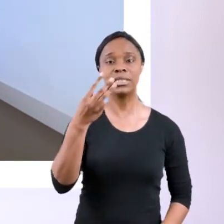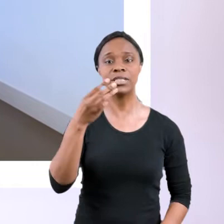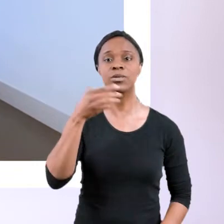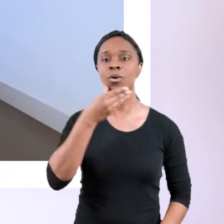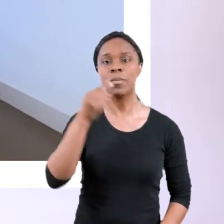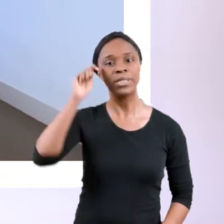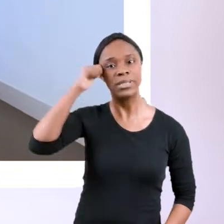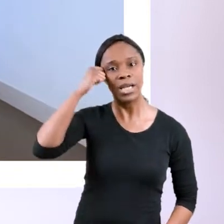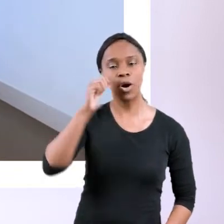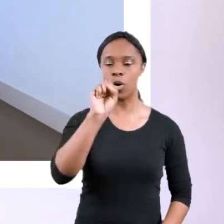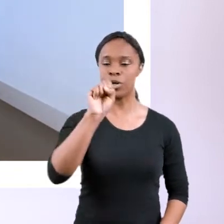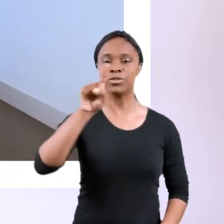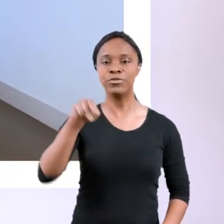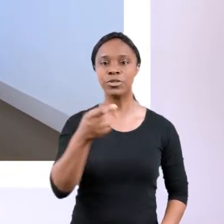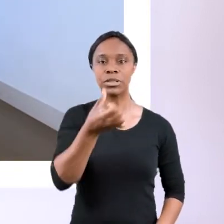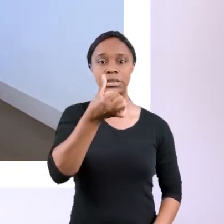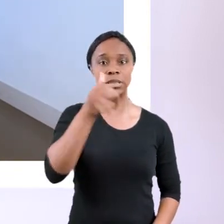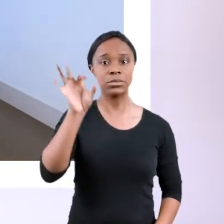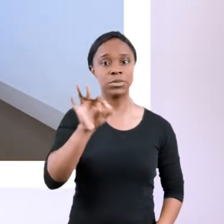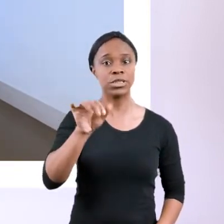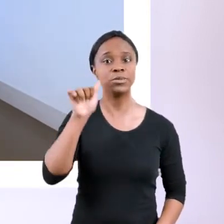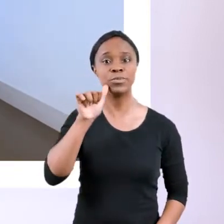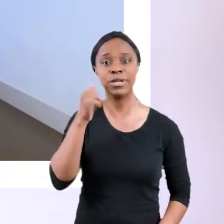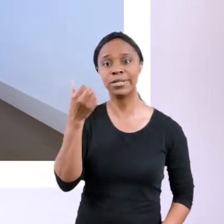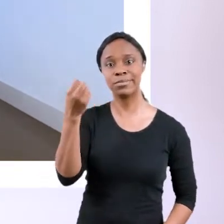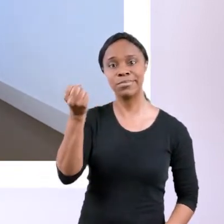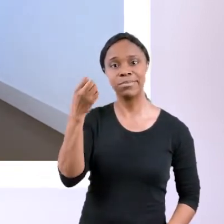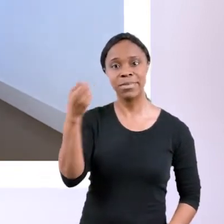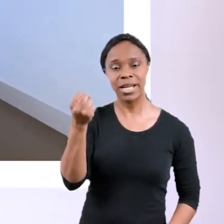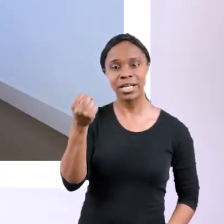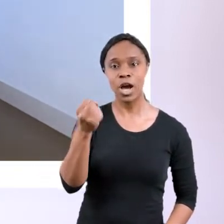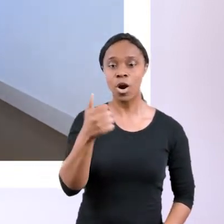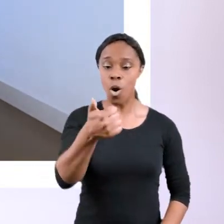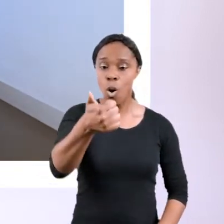negros, 8,6% para mulheres brancas e